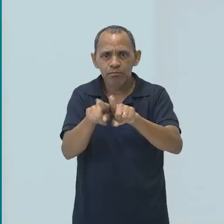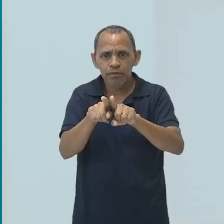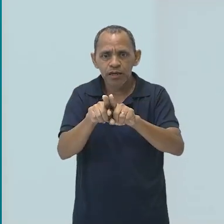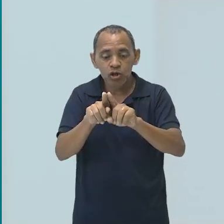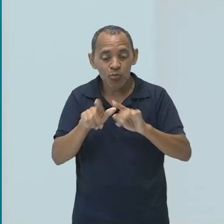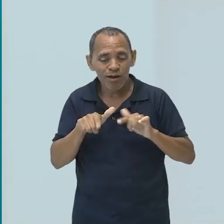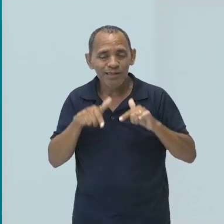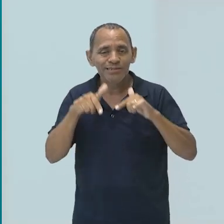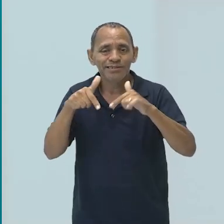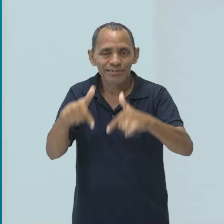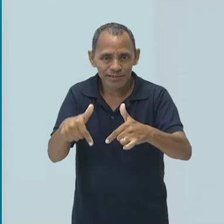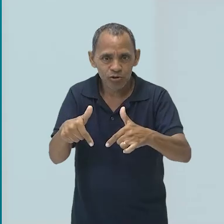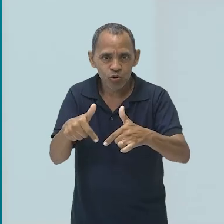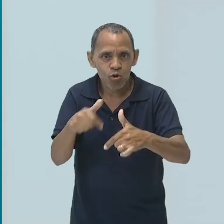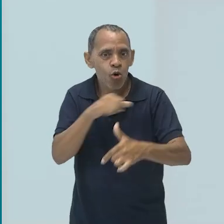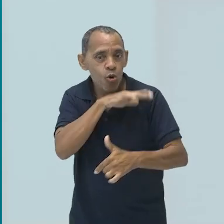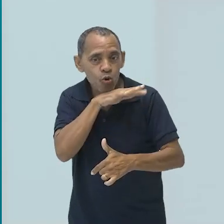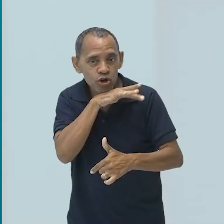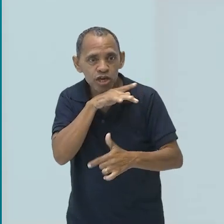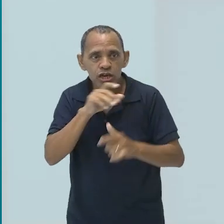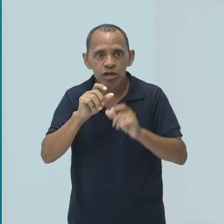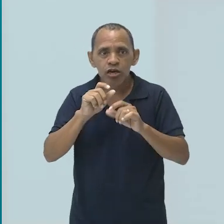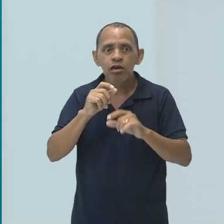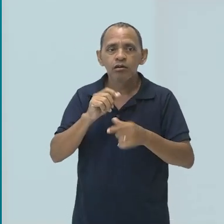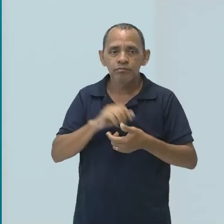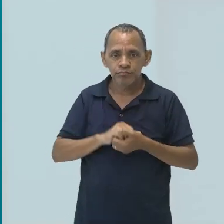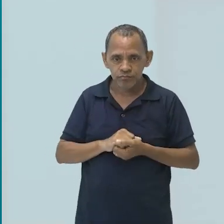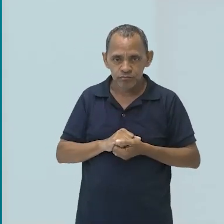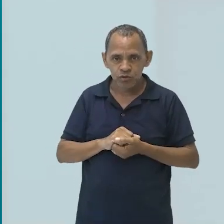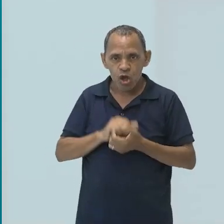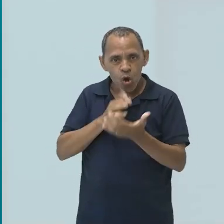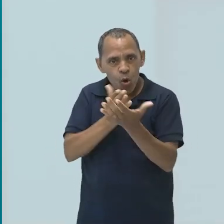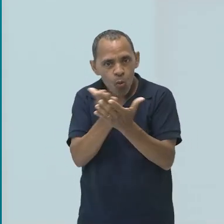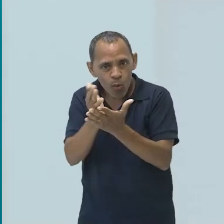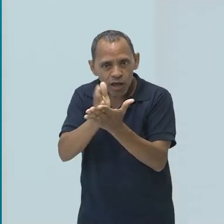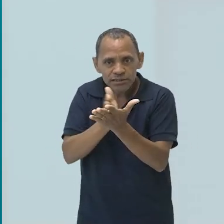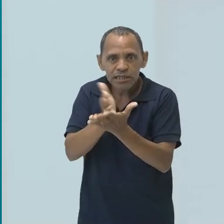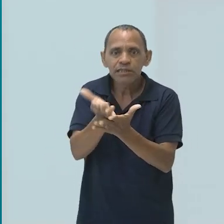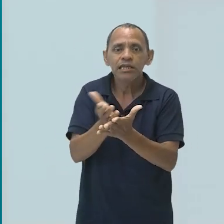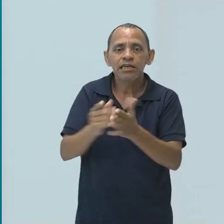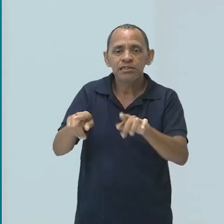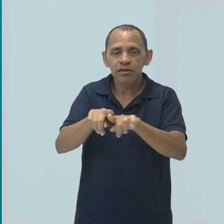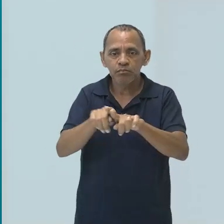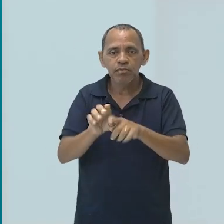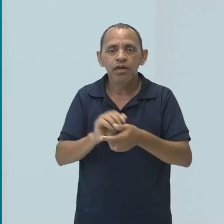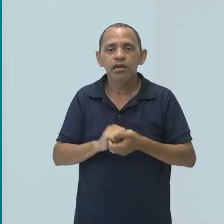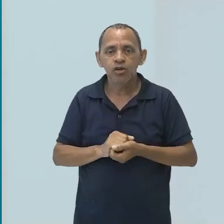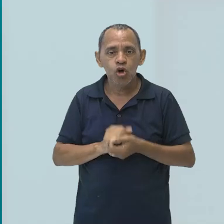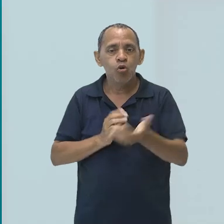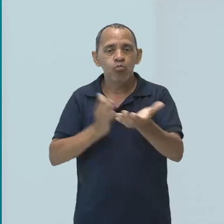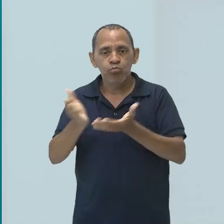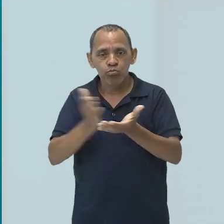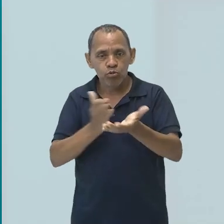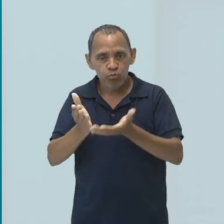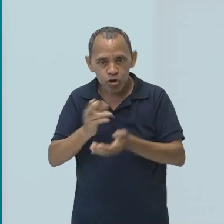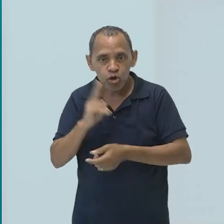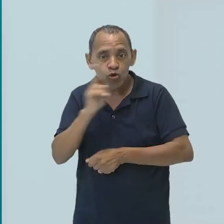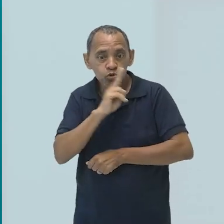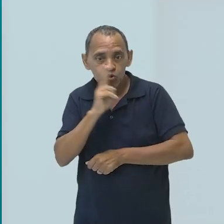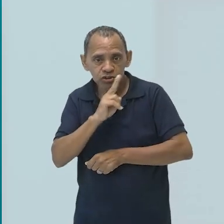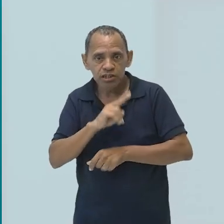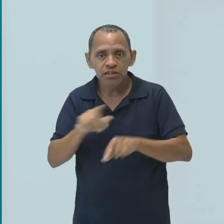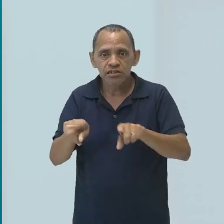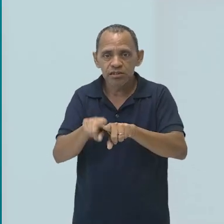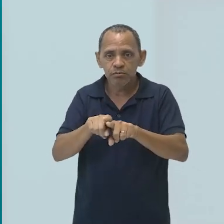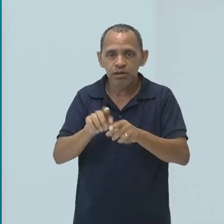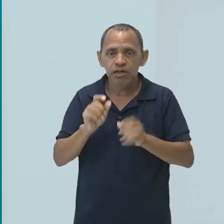mal executada durante a prestação de primeiros socorros, ela pode gerar ali um dano muito